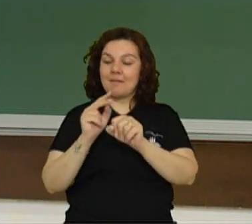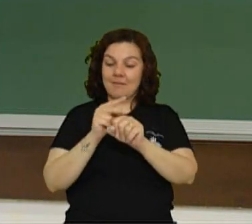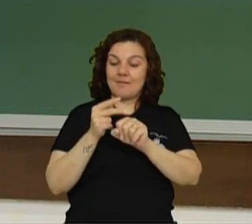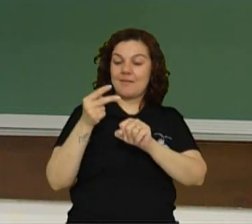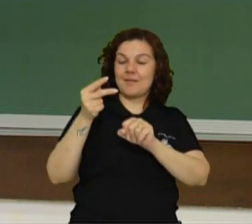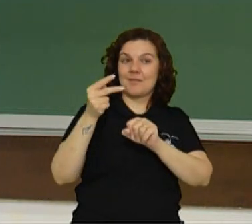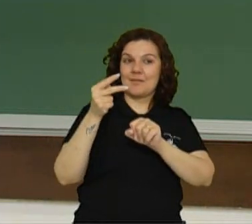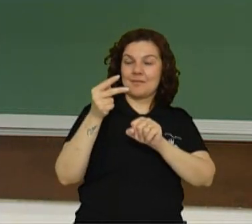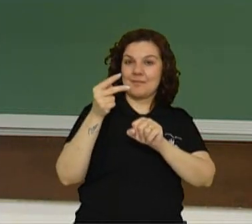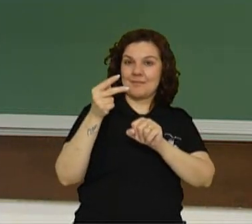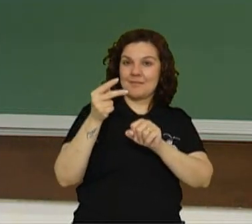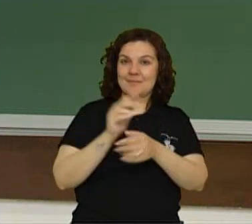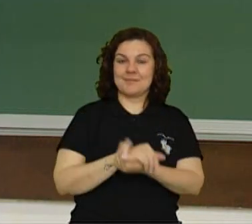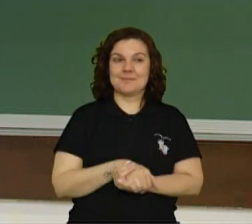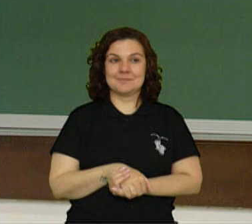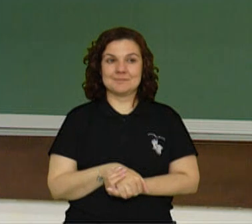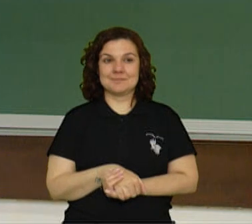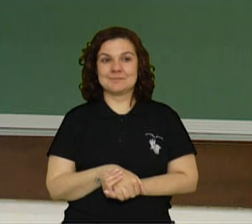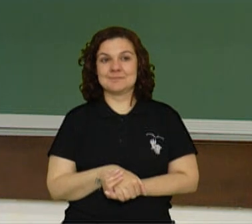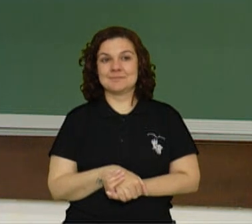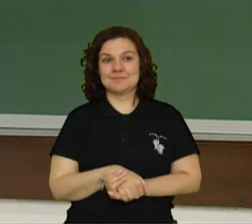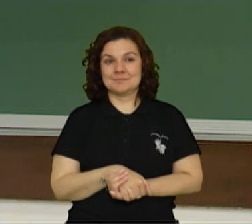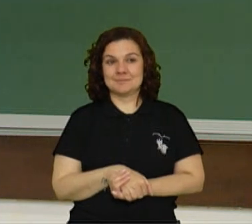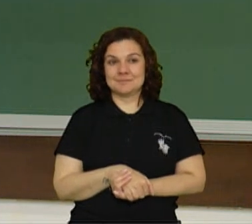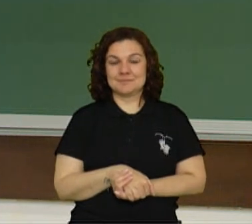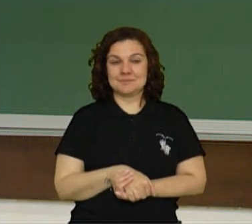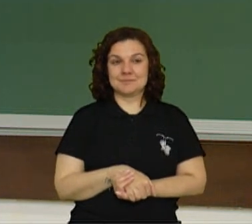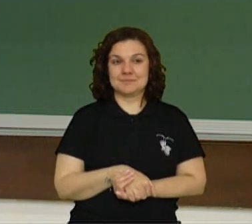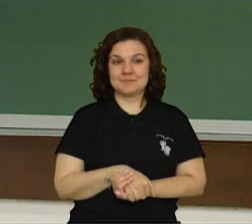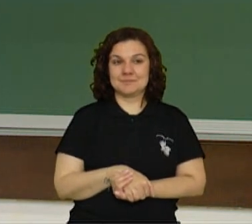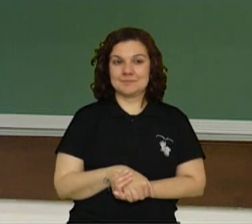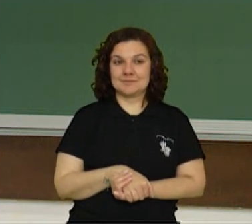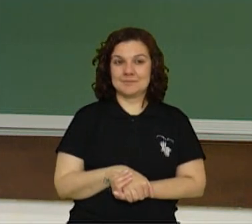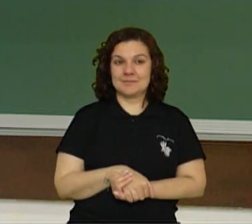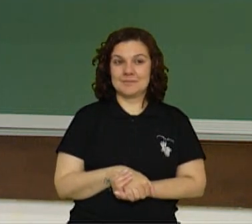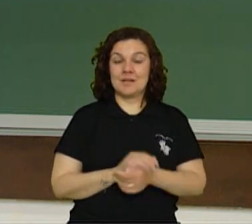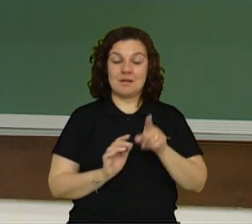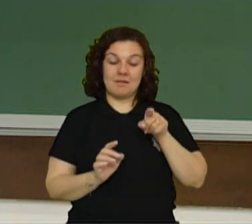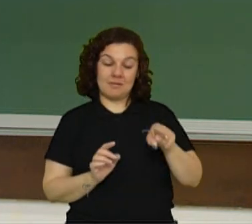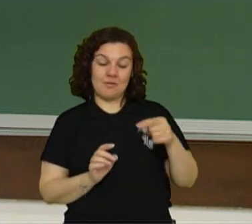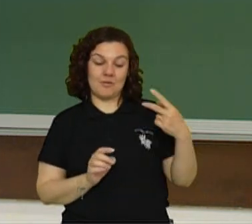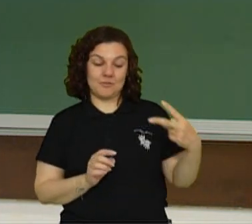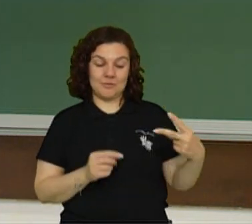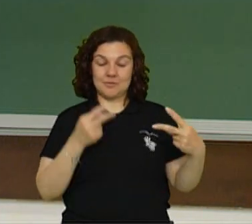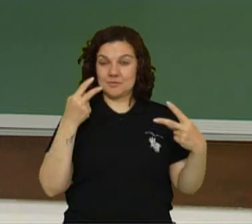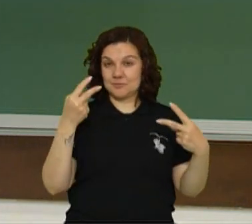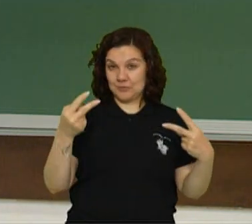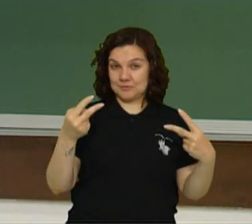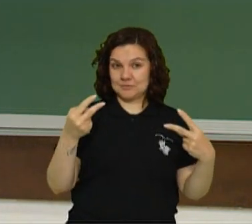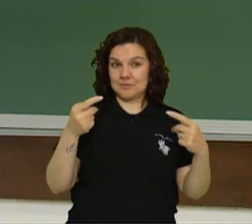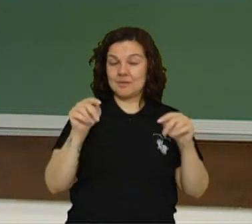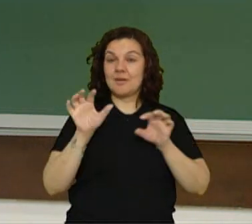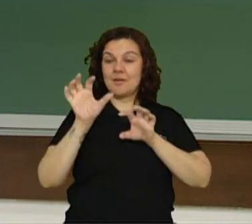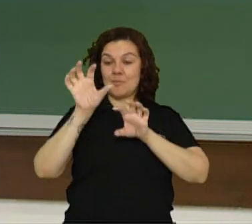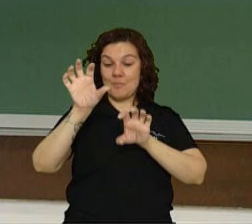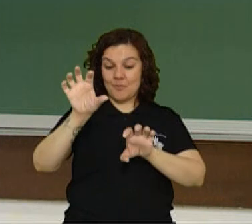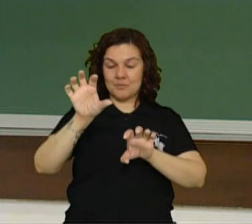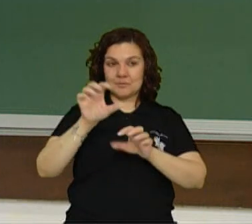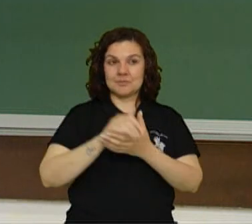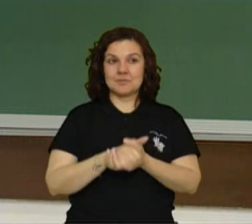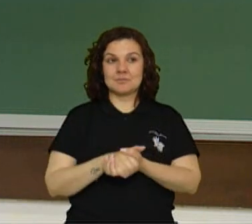conceito do radical. Embaixo do radical quadrado, eu tenho uma potência